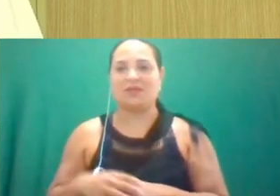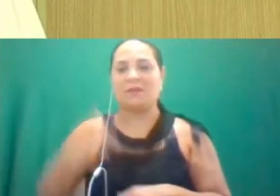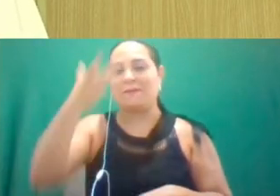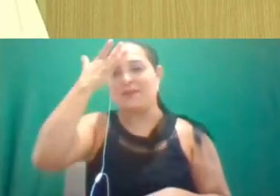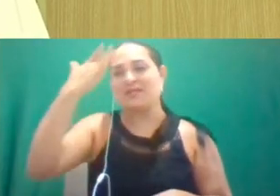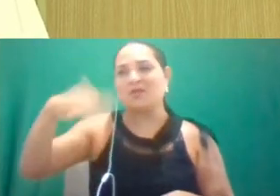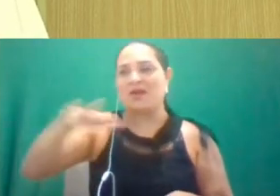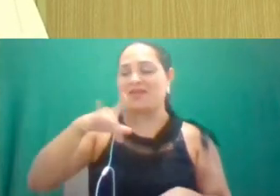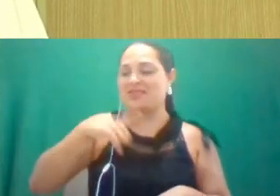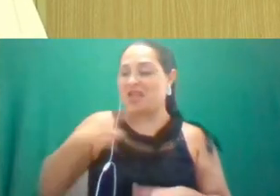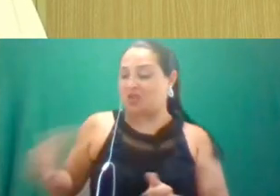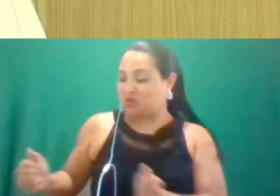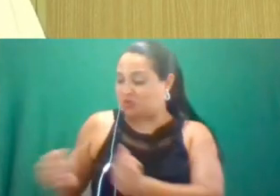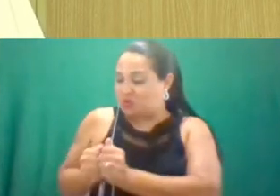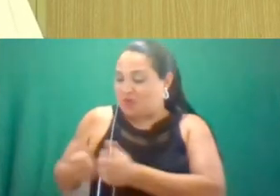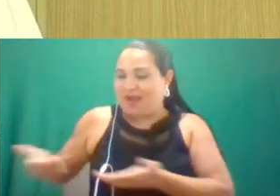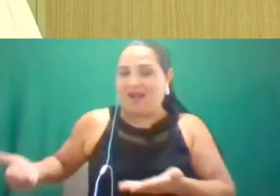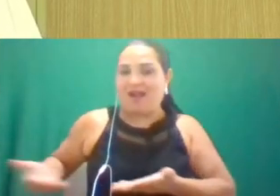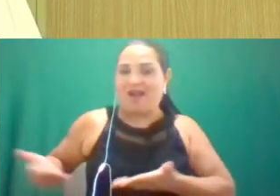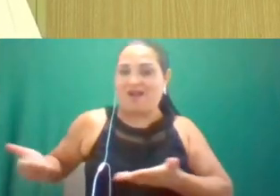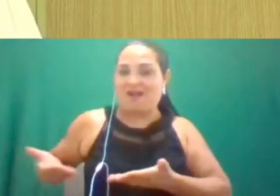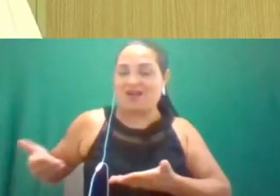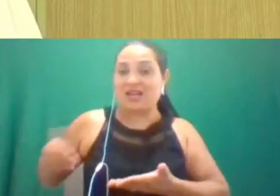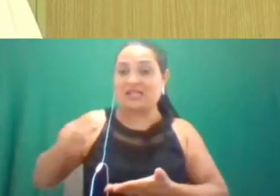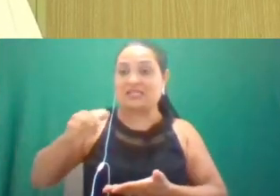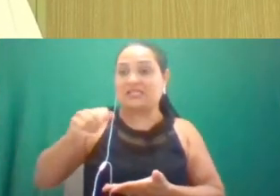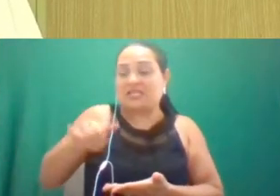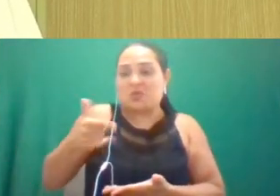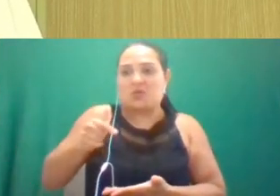desapercebidamente que a pessoa está feliz.